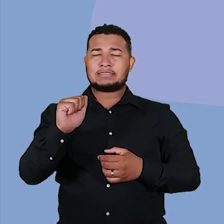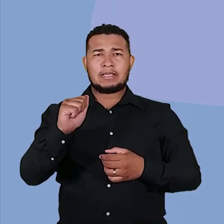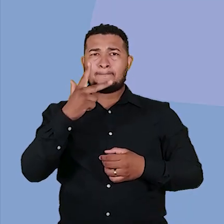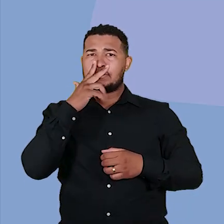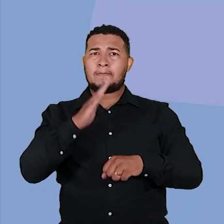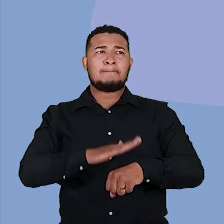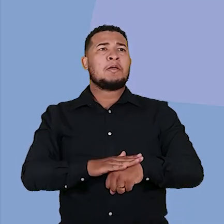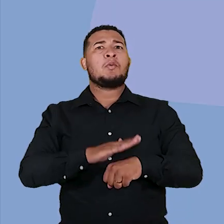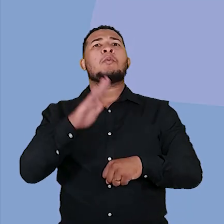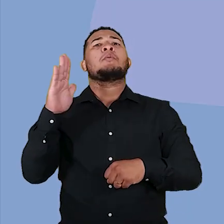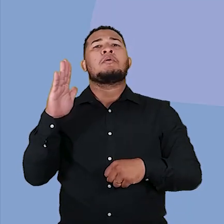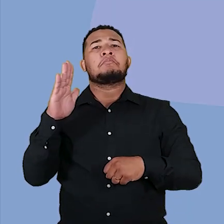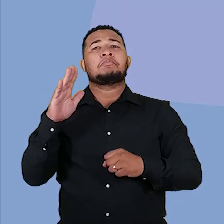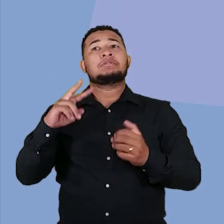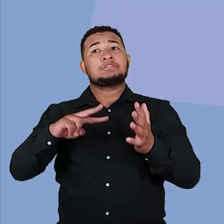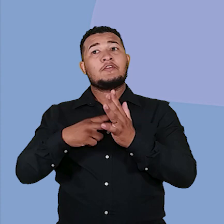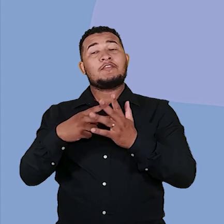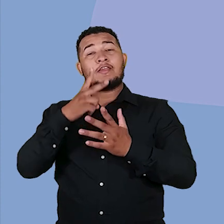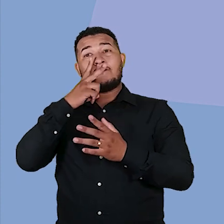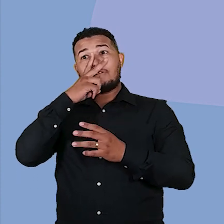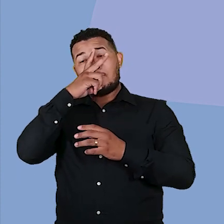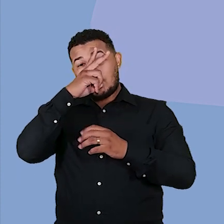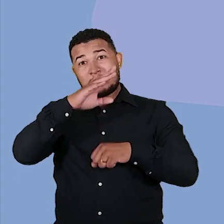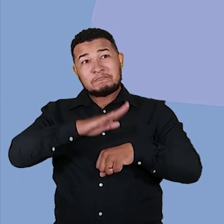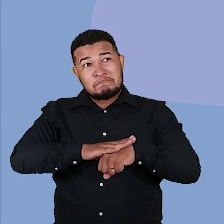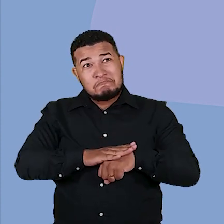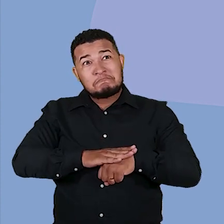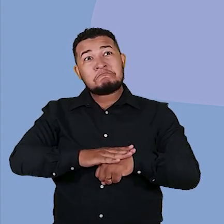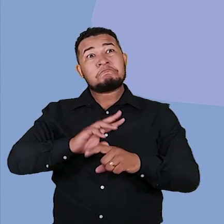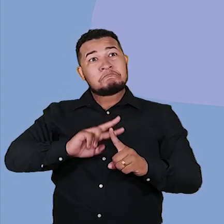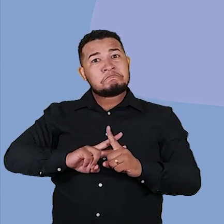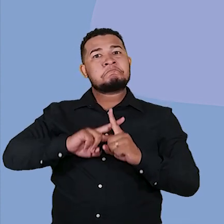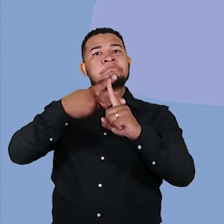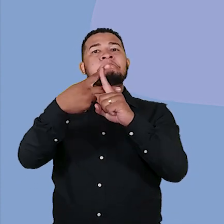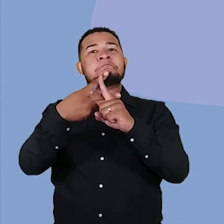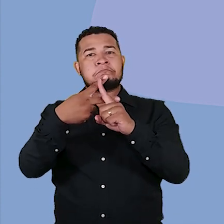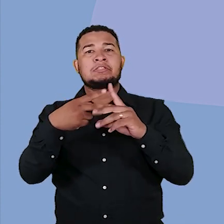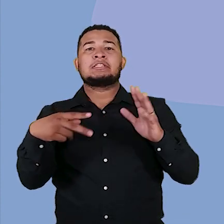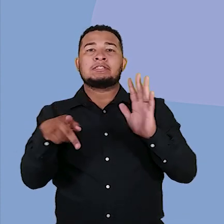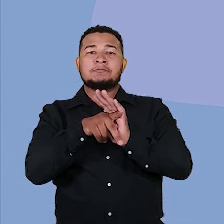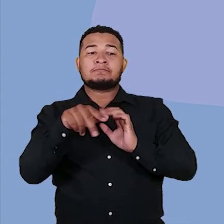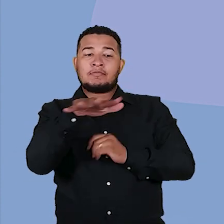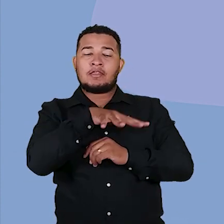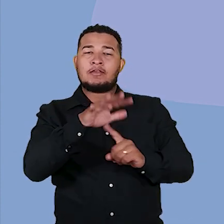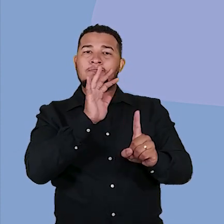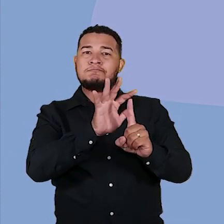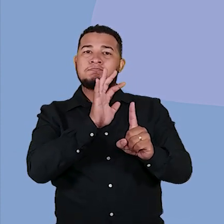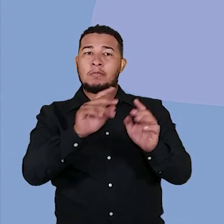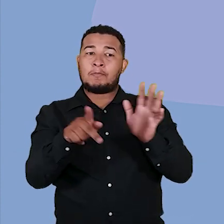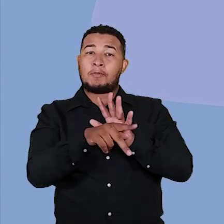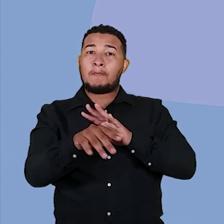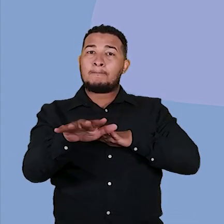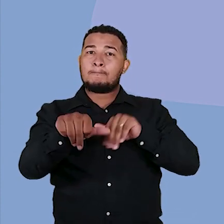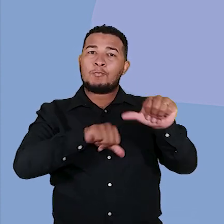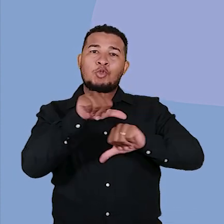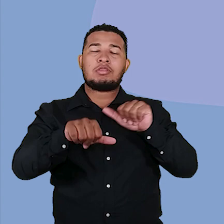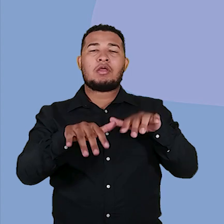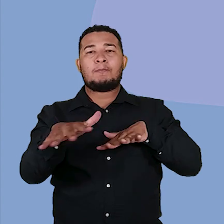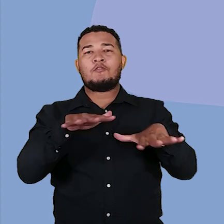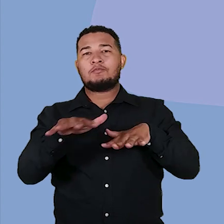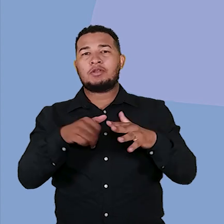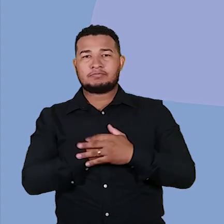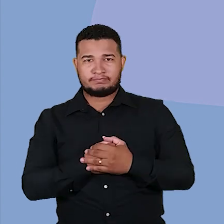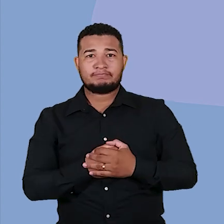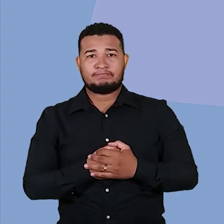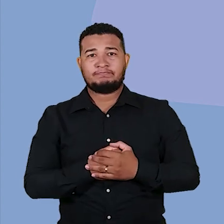é de um corpo maior vai ser a força que vai exercer é sobre esse corpo para ele mudar de